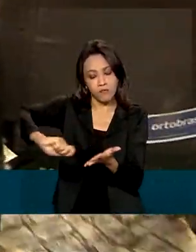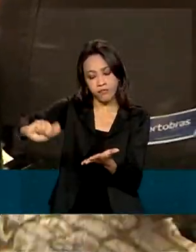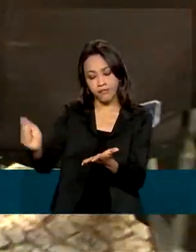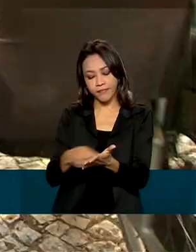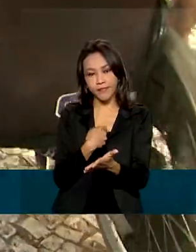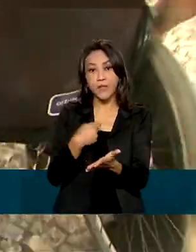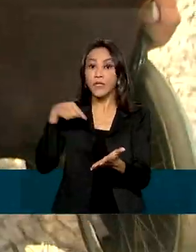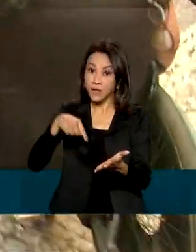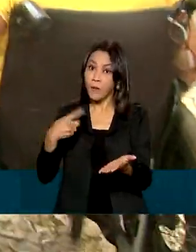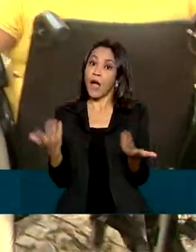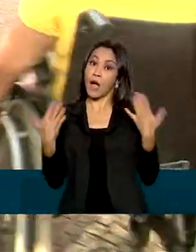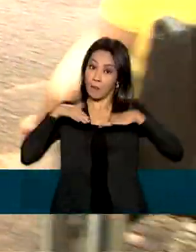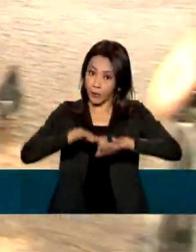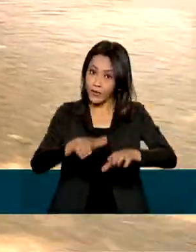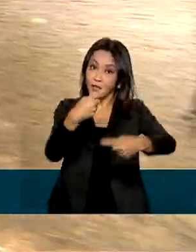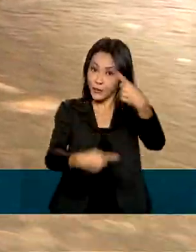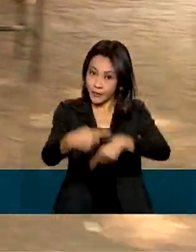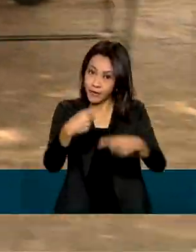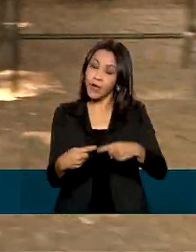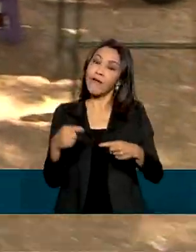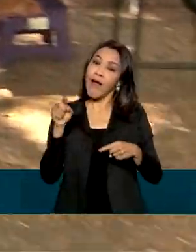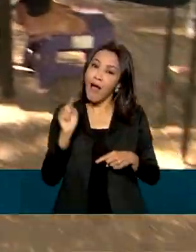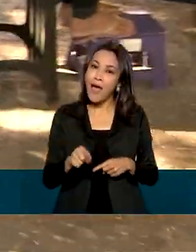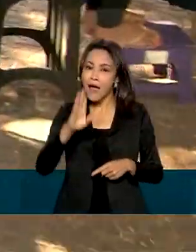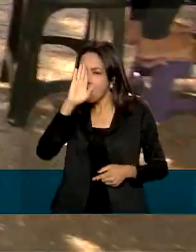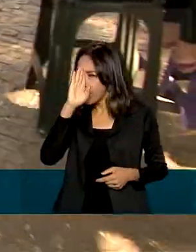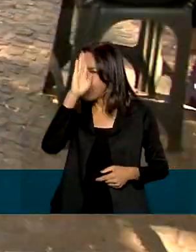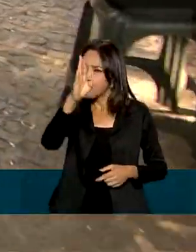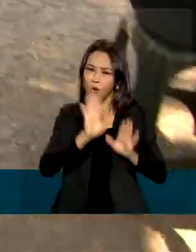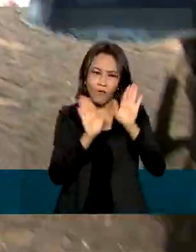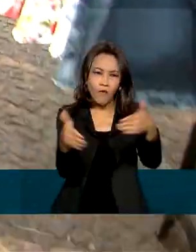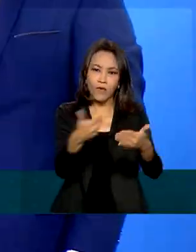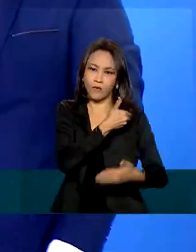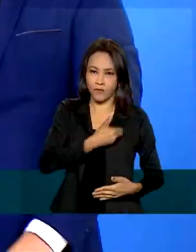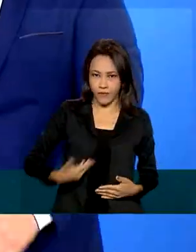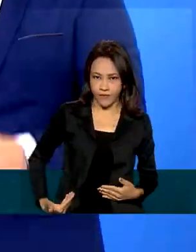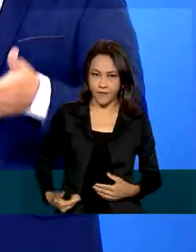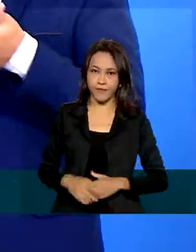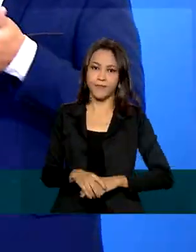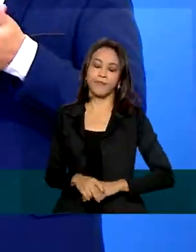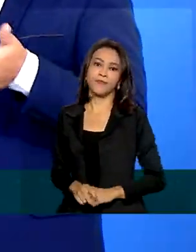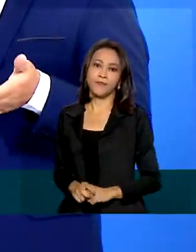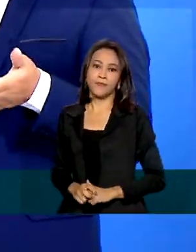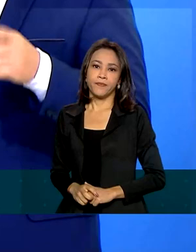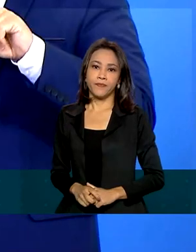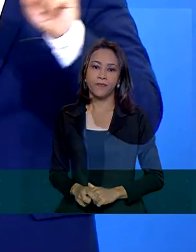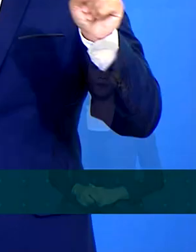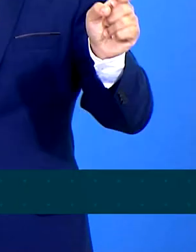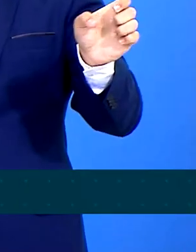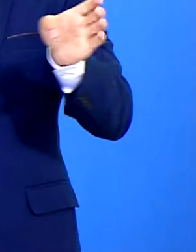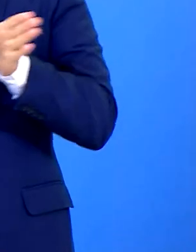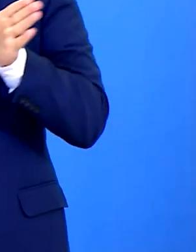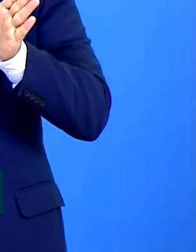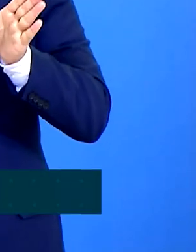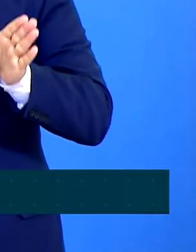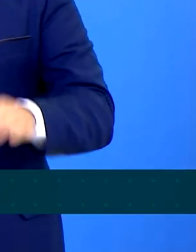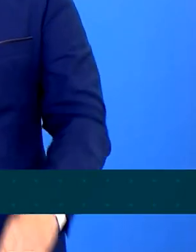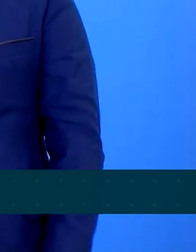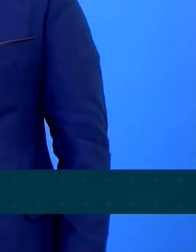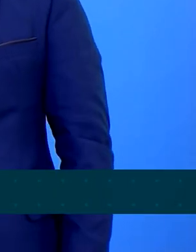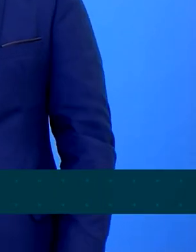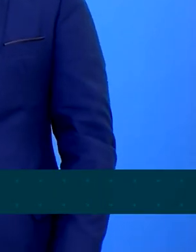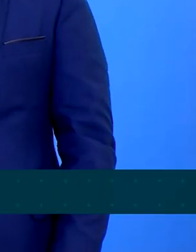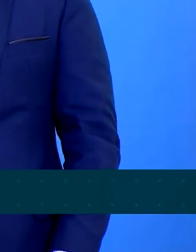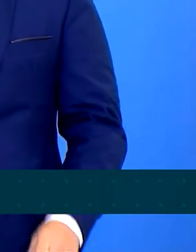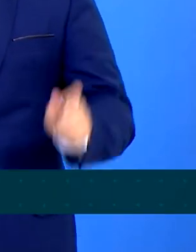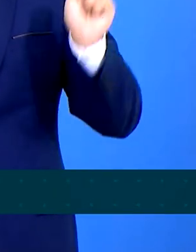política de inclusão é hoje uma das prioridades do governo. A acessibilidade é essencial para